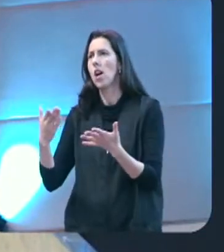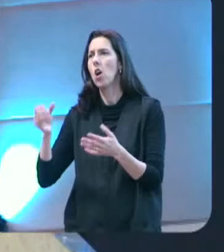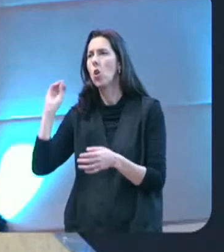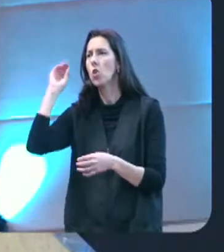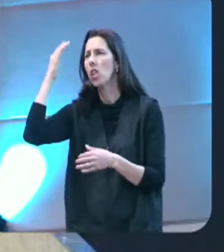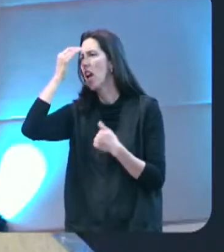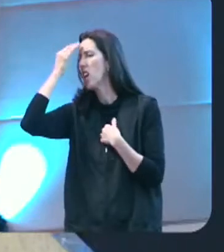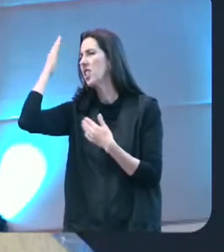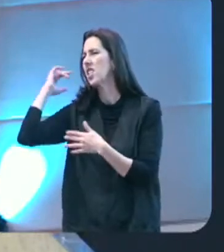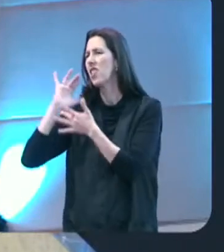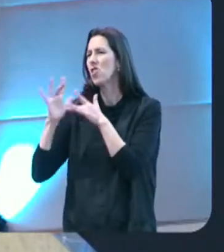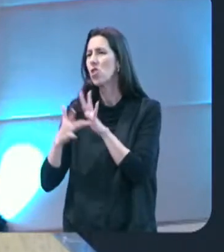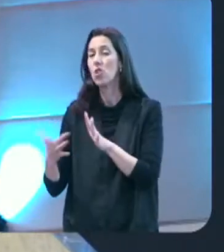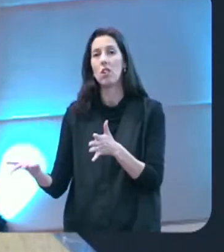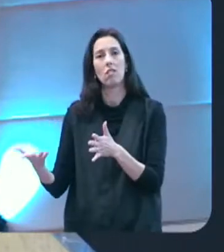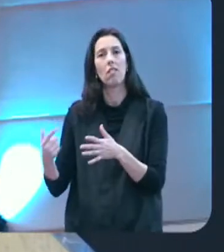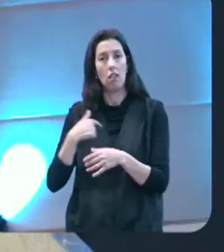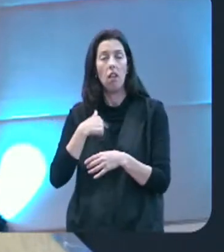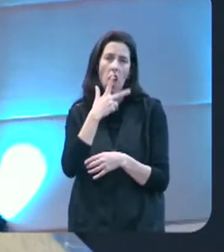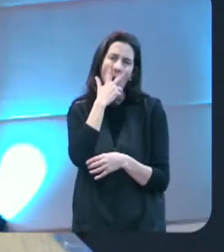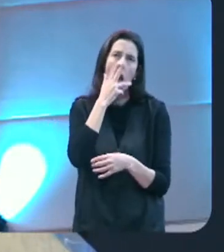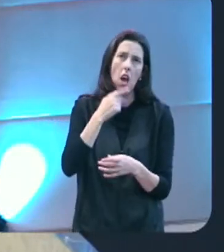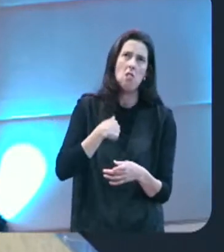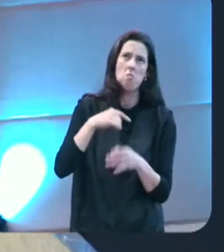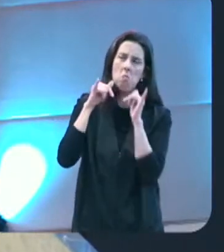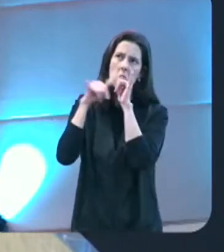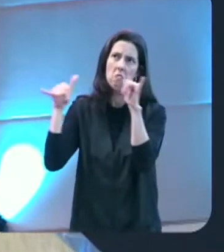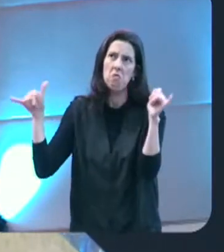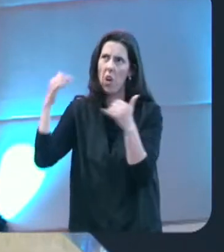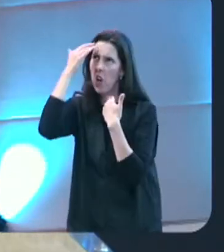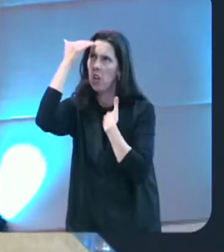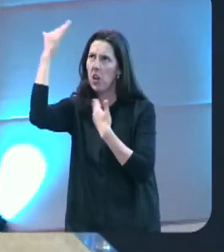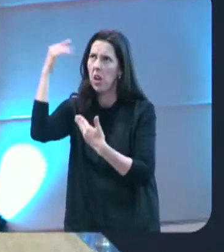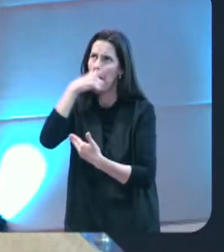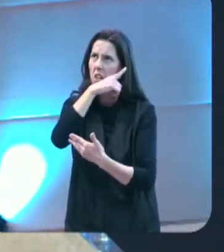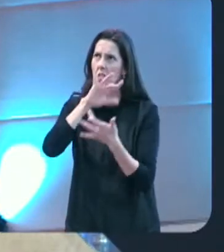pelo mestre poderoso que os havia curado.